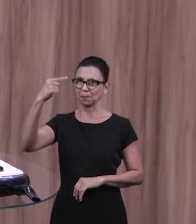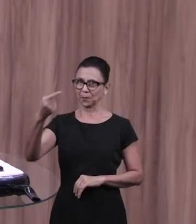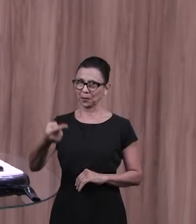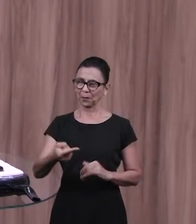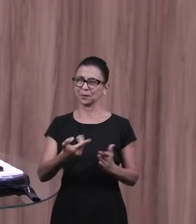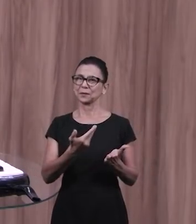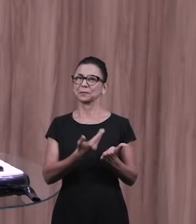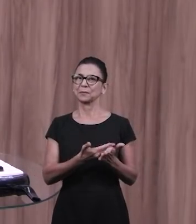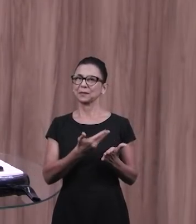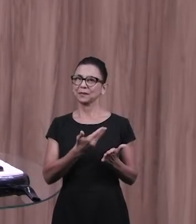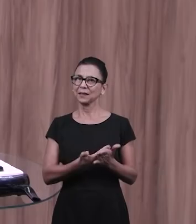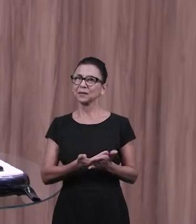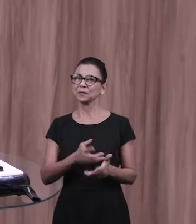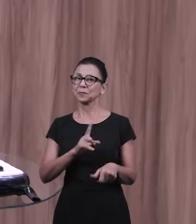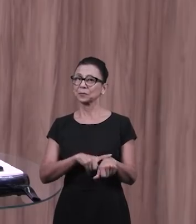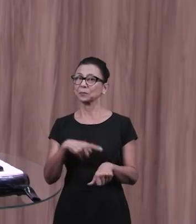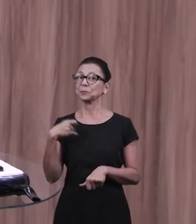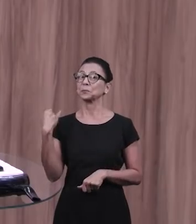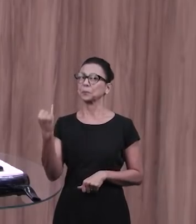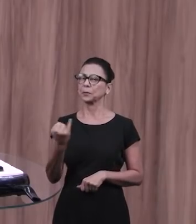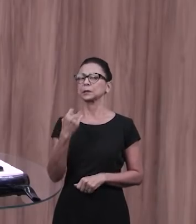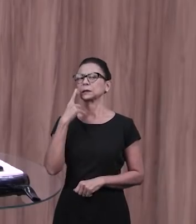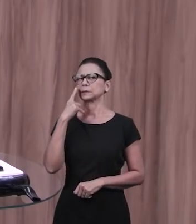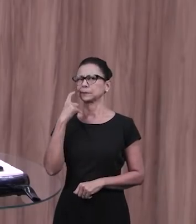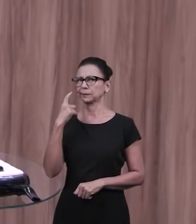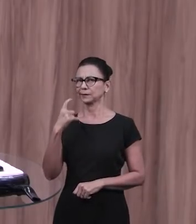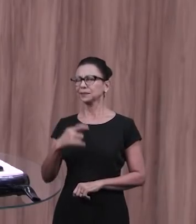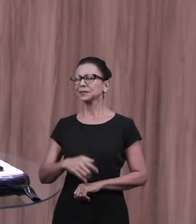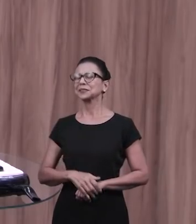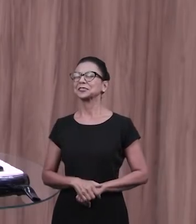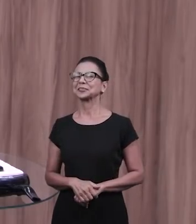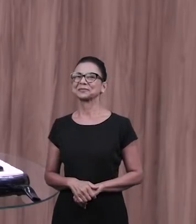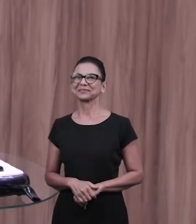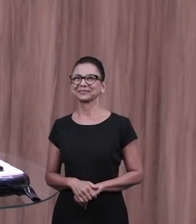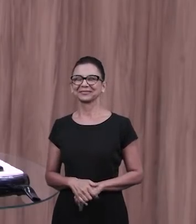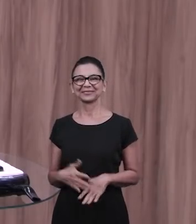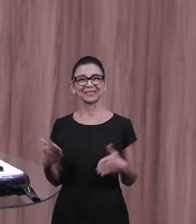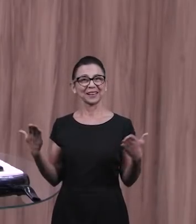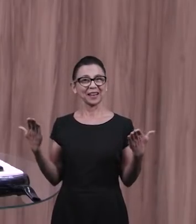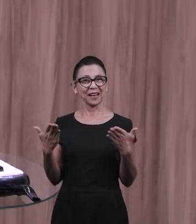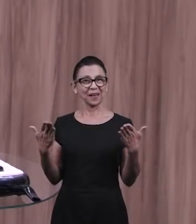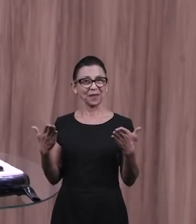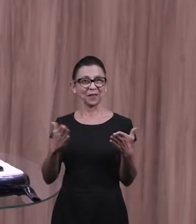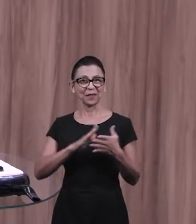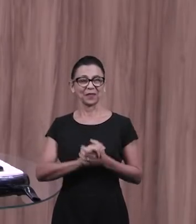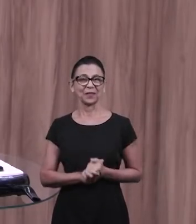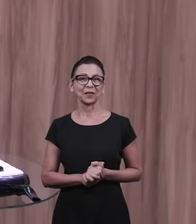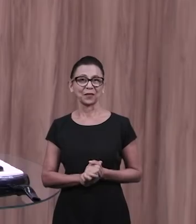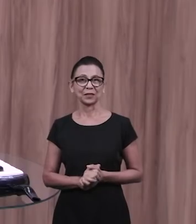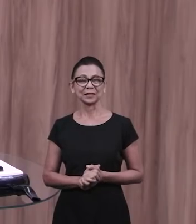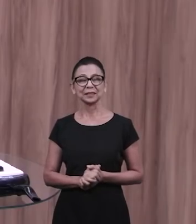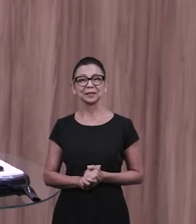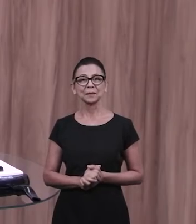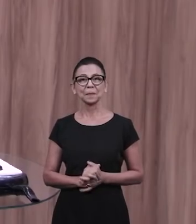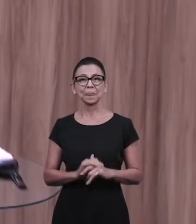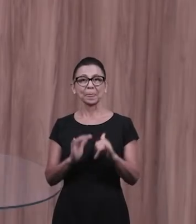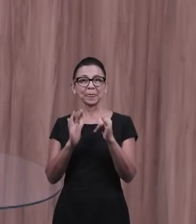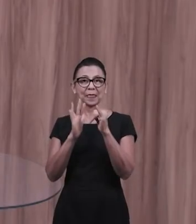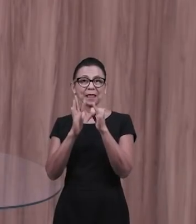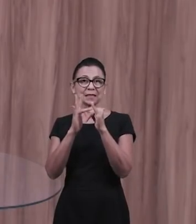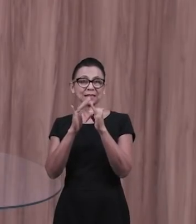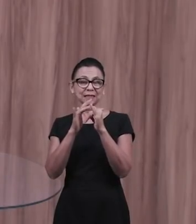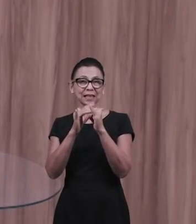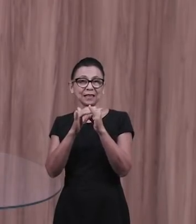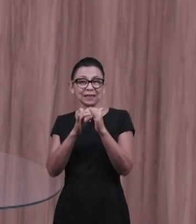muito importante e interessante. Agora a tia vai pegar a minha escaleta